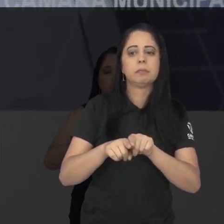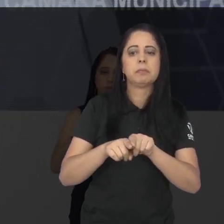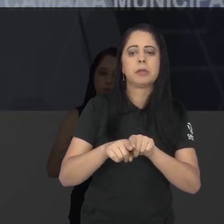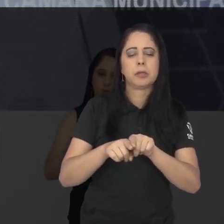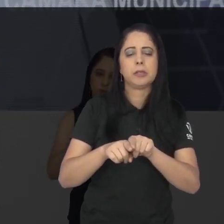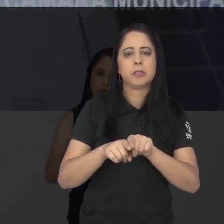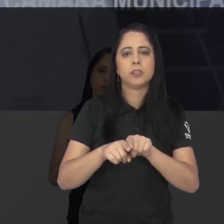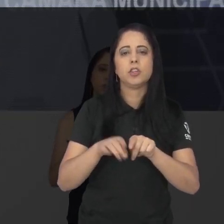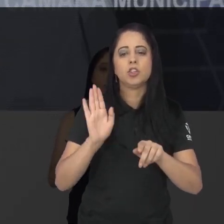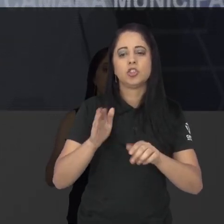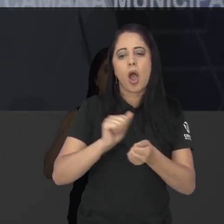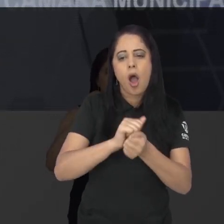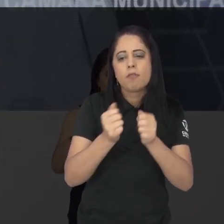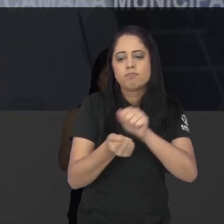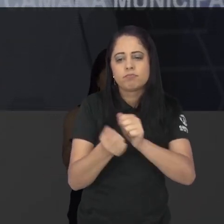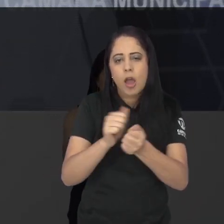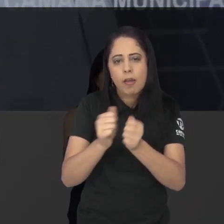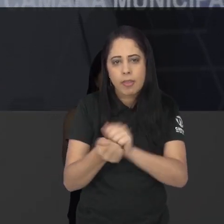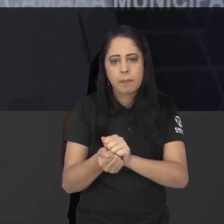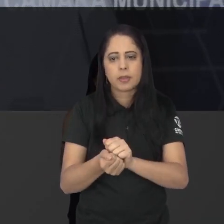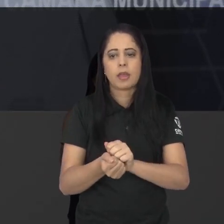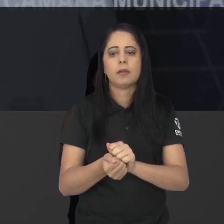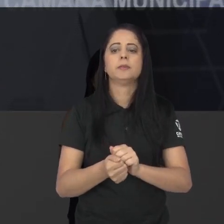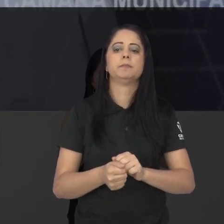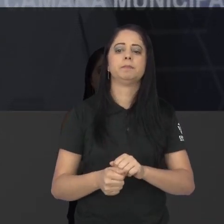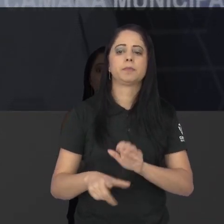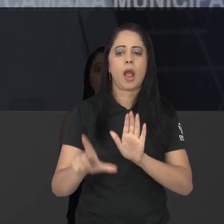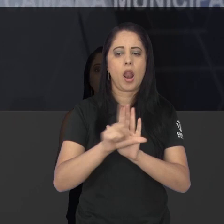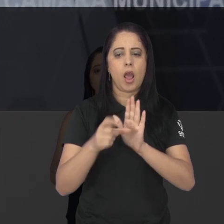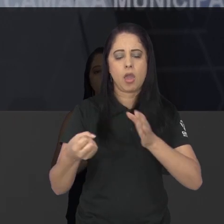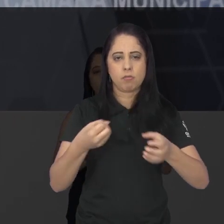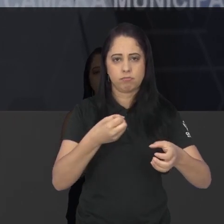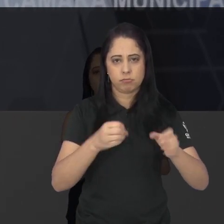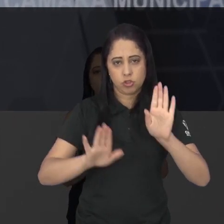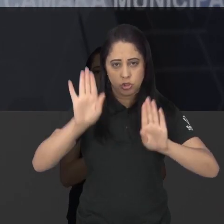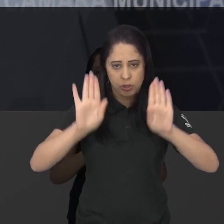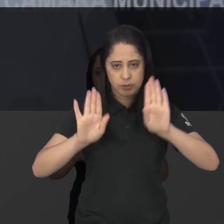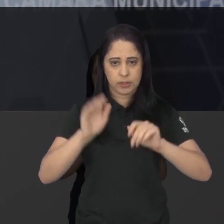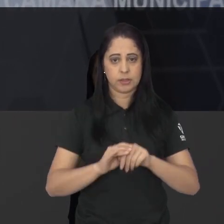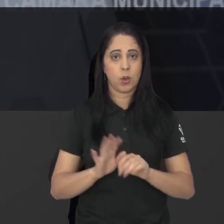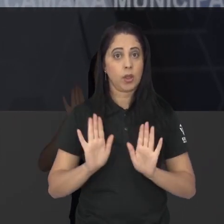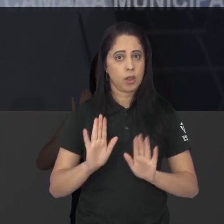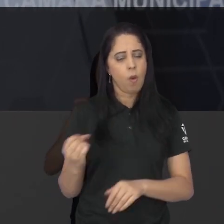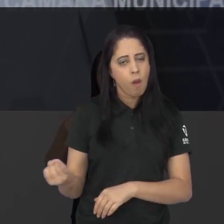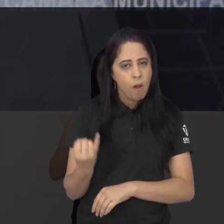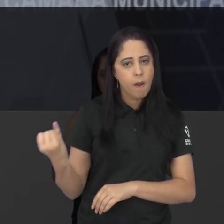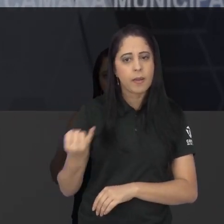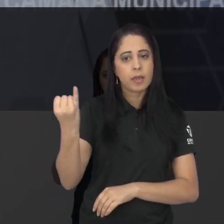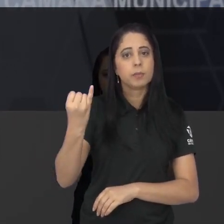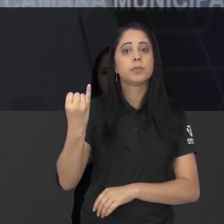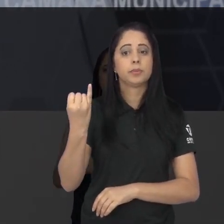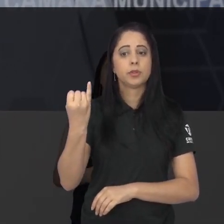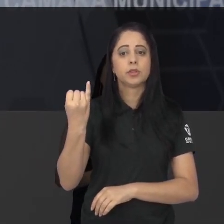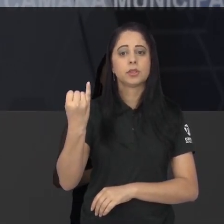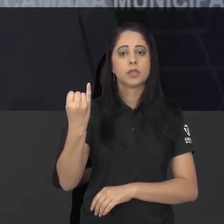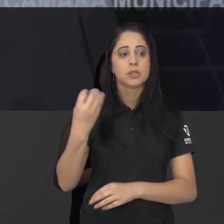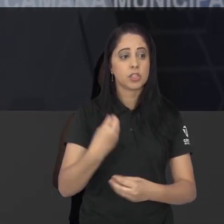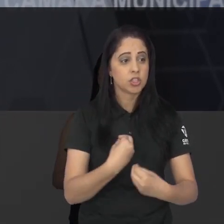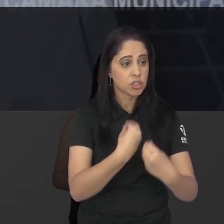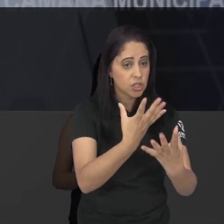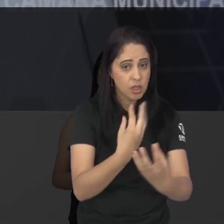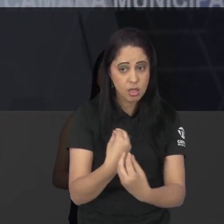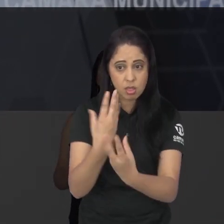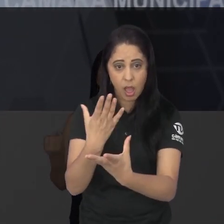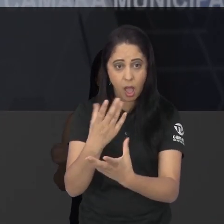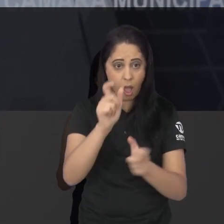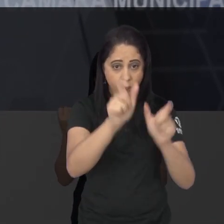se adaptando à nova lei de licitações. Isso é muito importante, em investir, inclusive, na